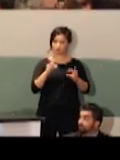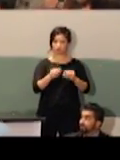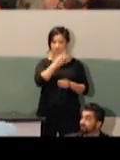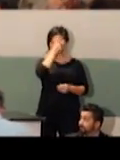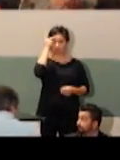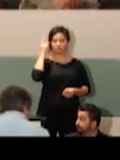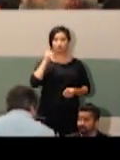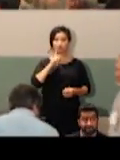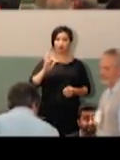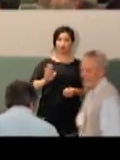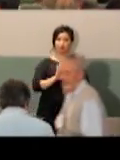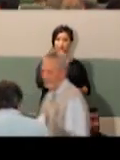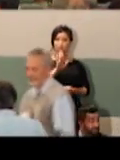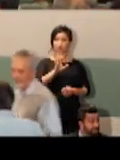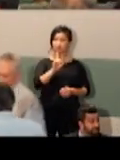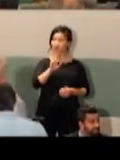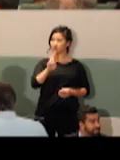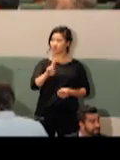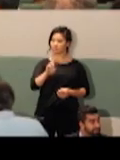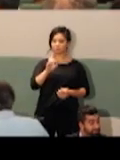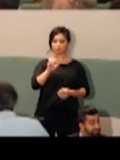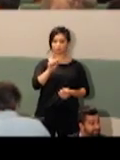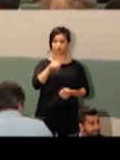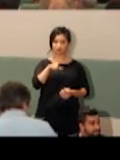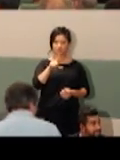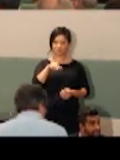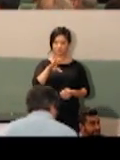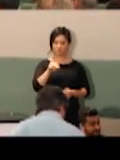favor. Doutor Dalmo.